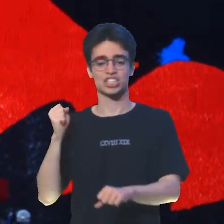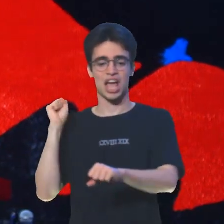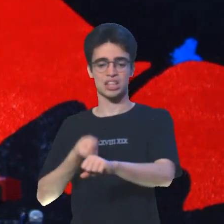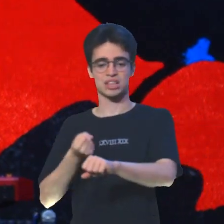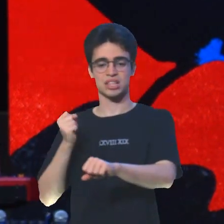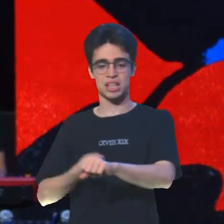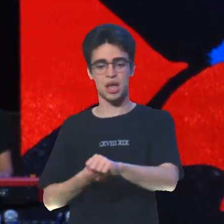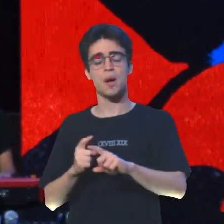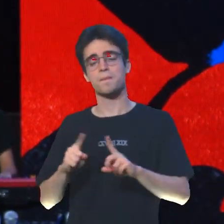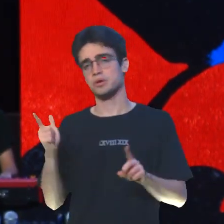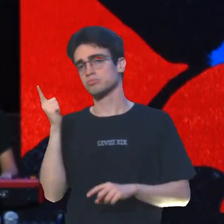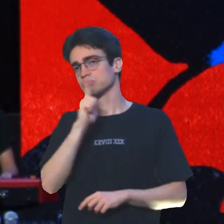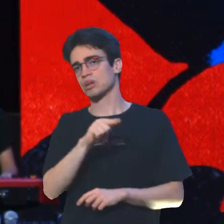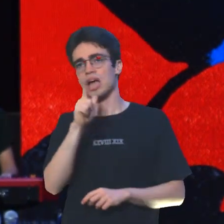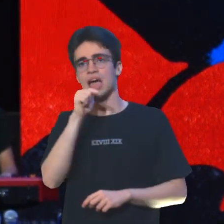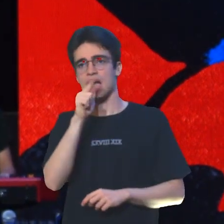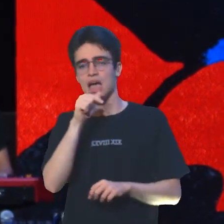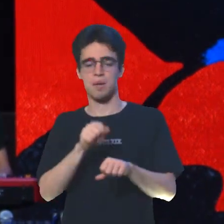assim sai água.